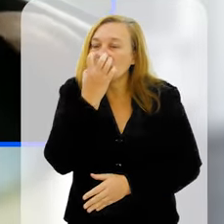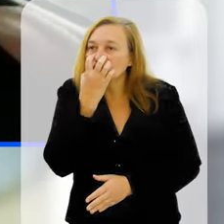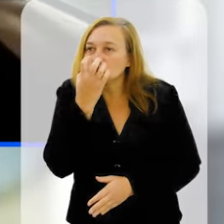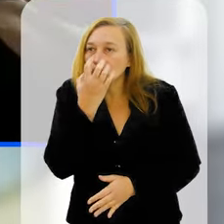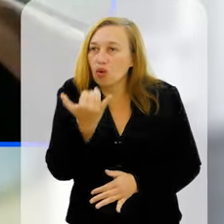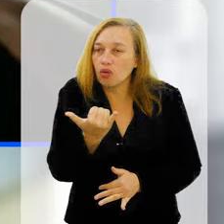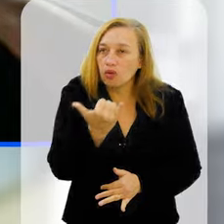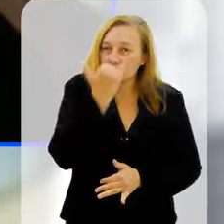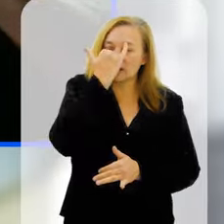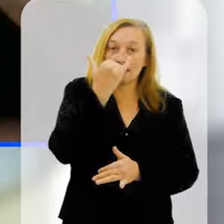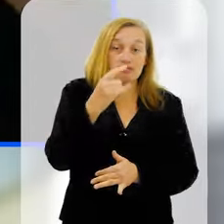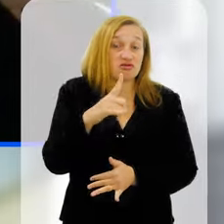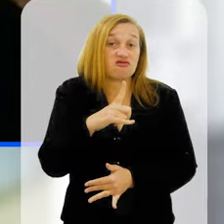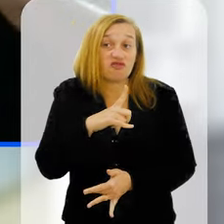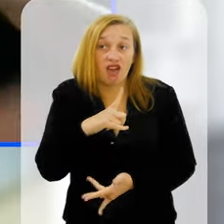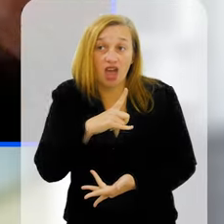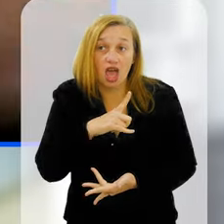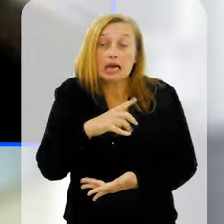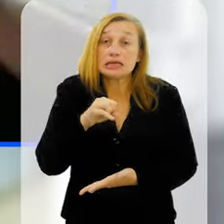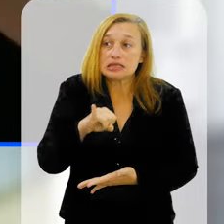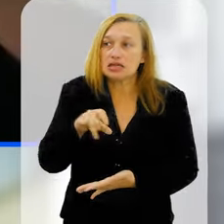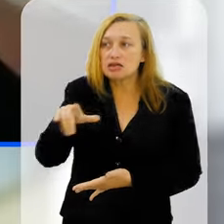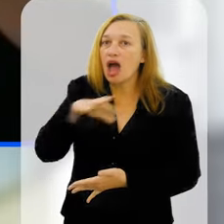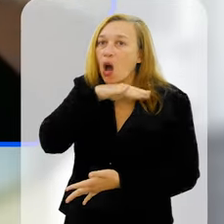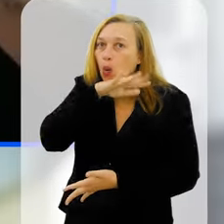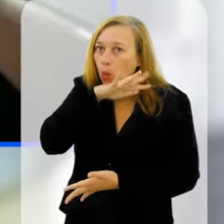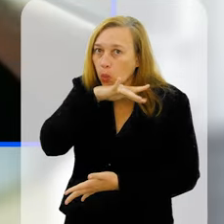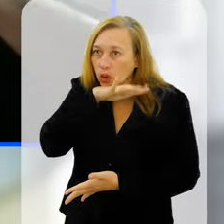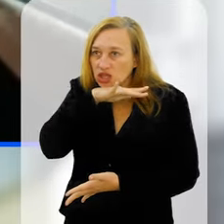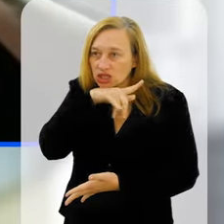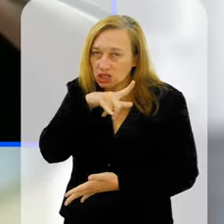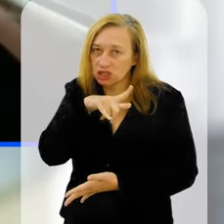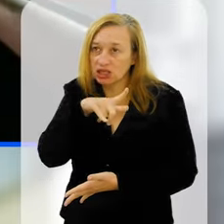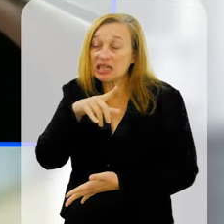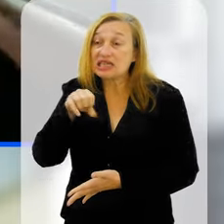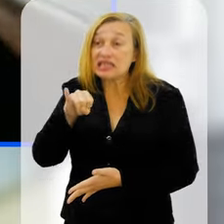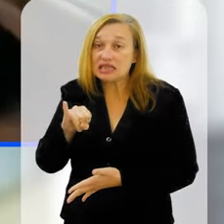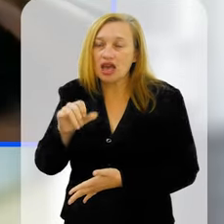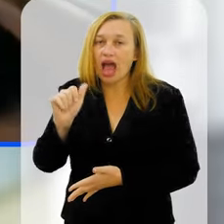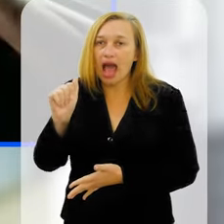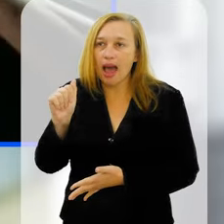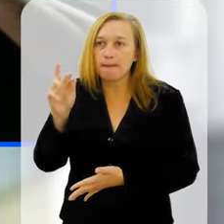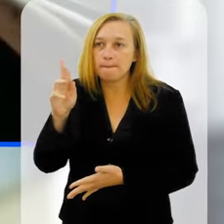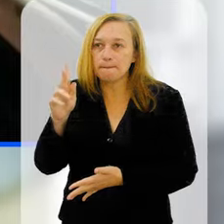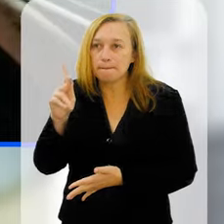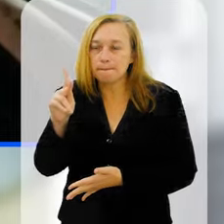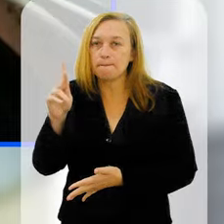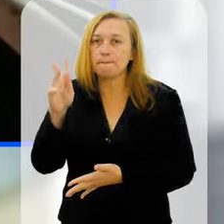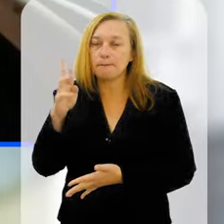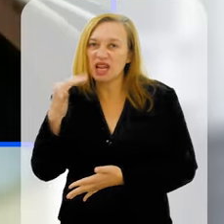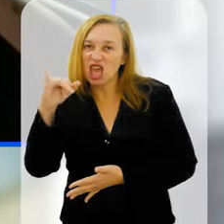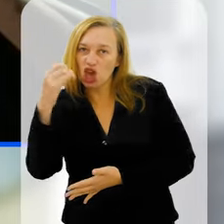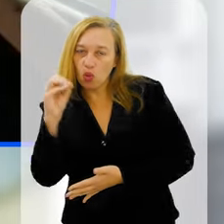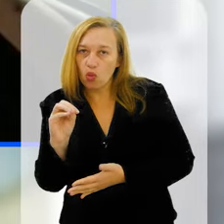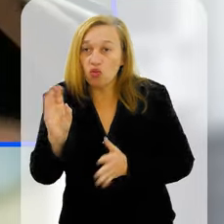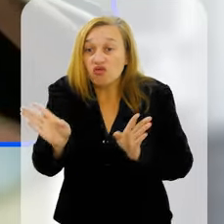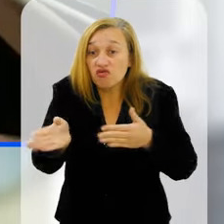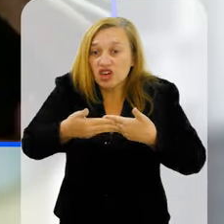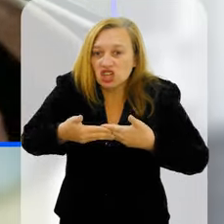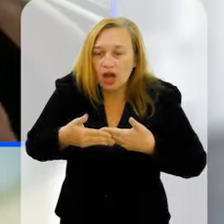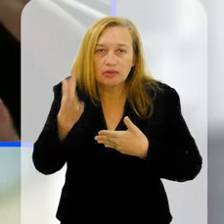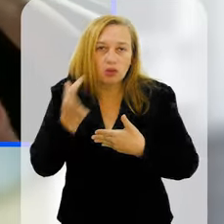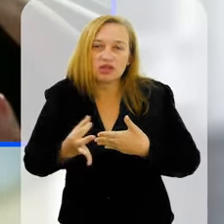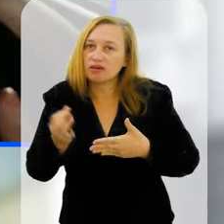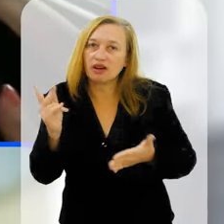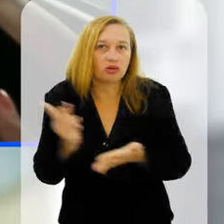têm ideia que se esses abrigos fecharem, se já está ruim com eles funcionando, se esses abrigos fecharem, cara, eu não sei o que vai acontecer com o Rio de Janeiro em